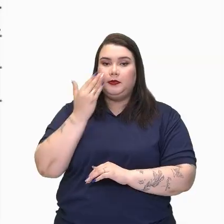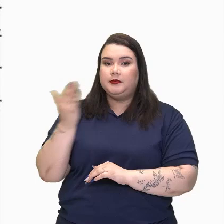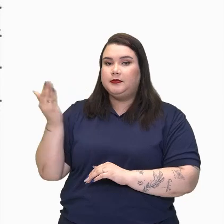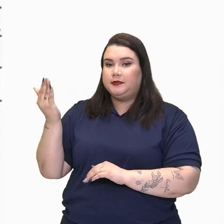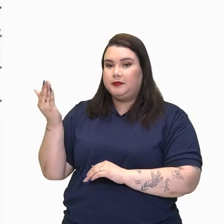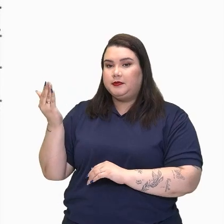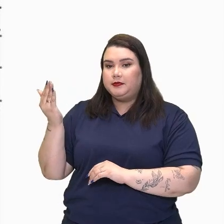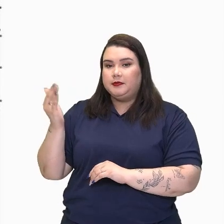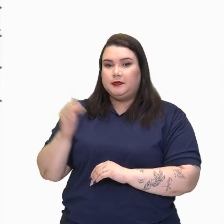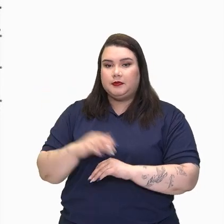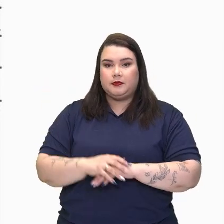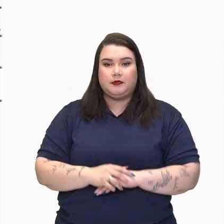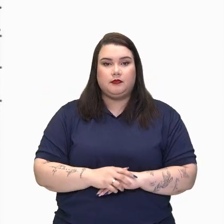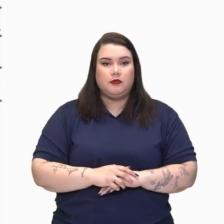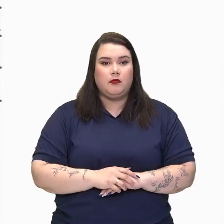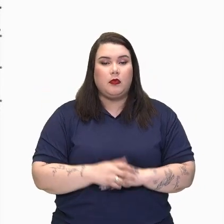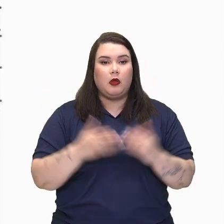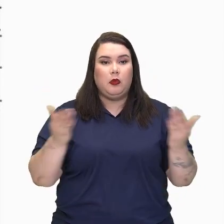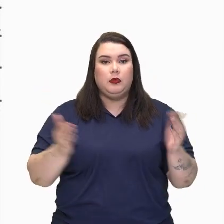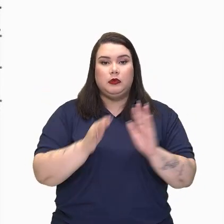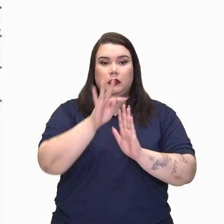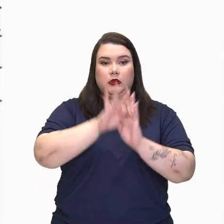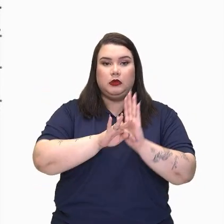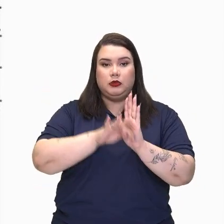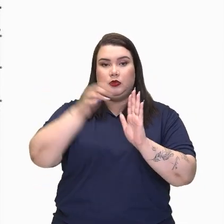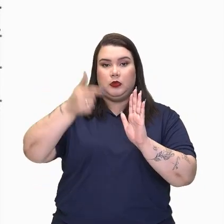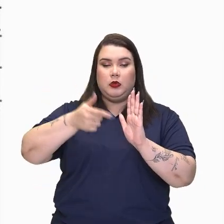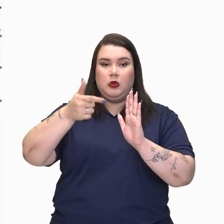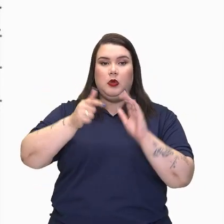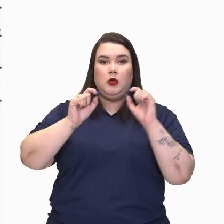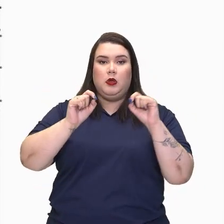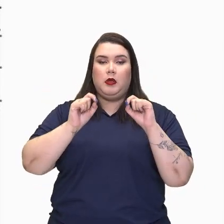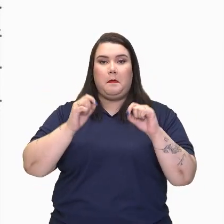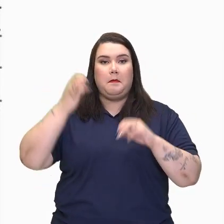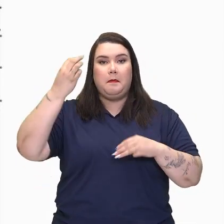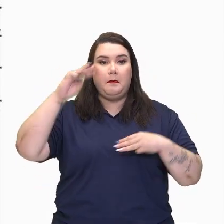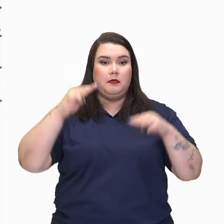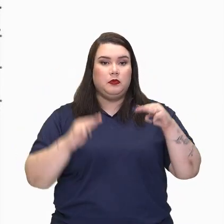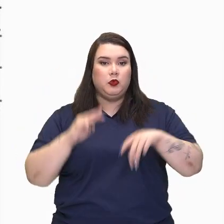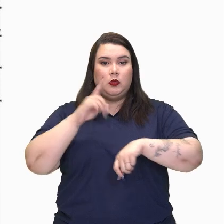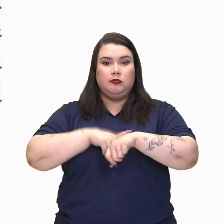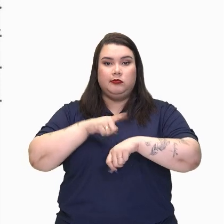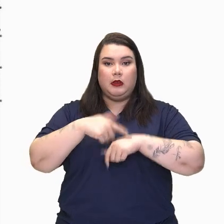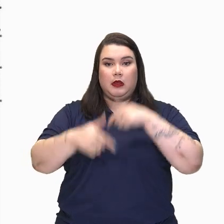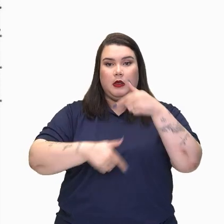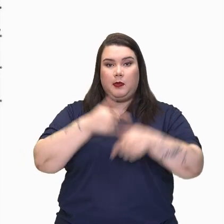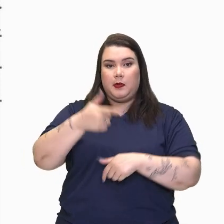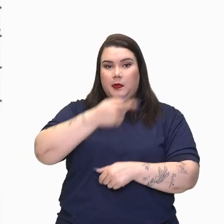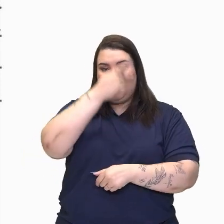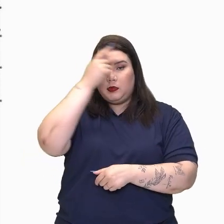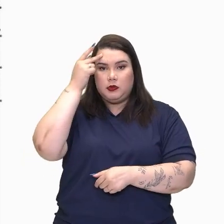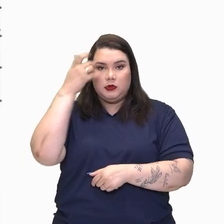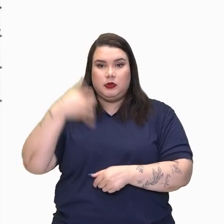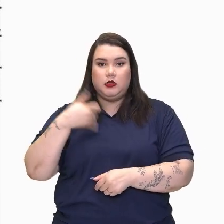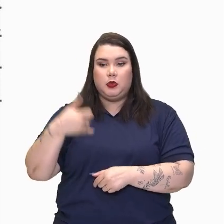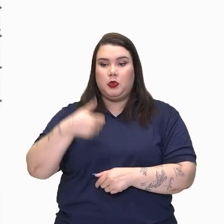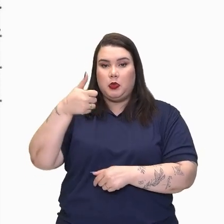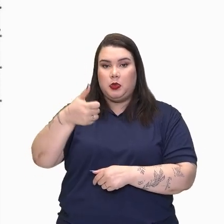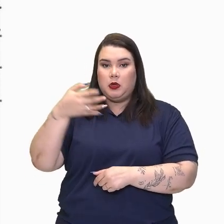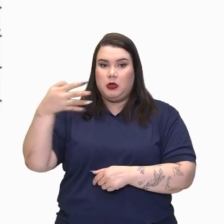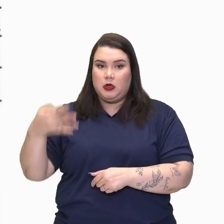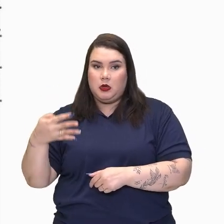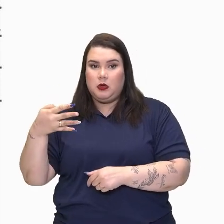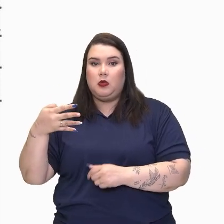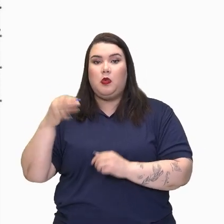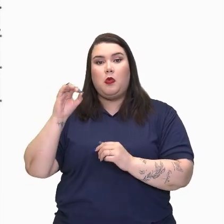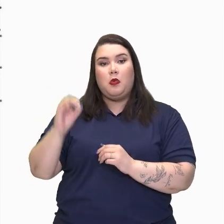acompanhem comigo. Então, o texto motivador 2 diz o seguinte: média de horas dedicadas pelas pessoas de